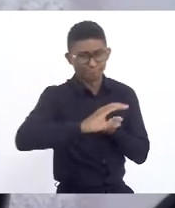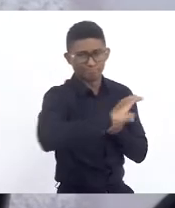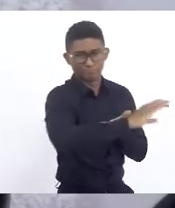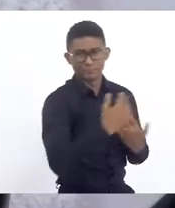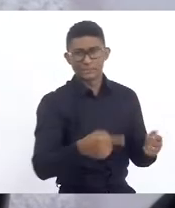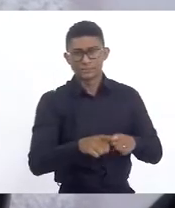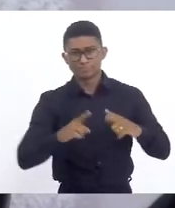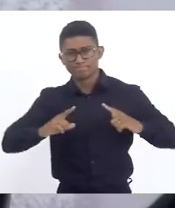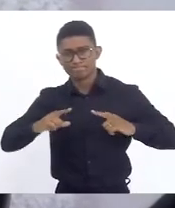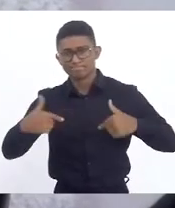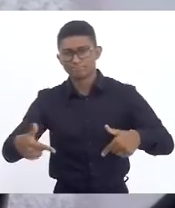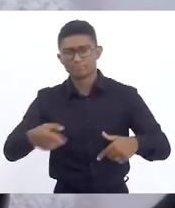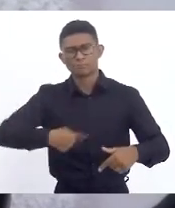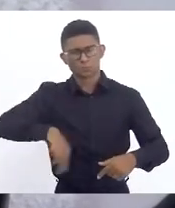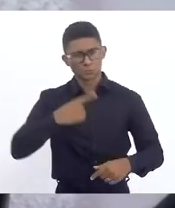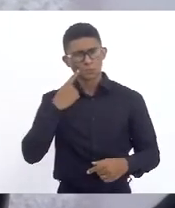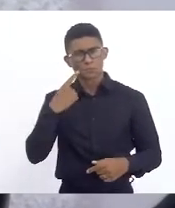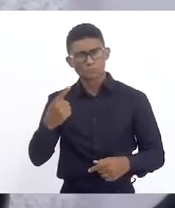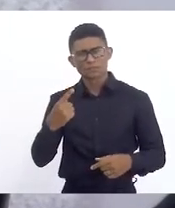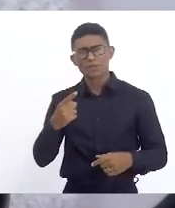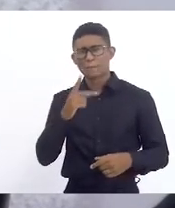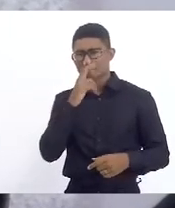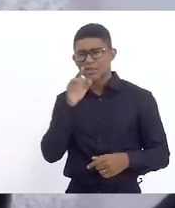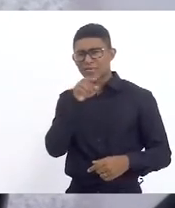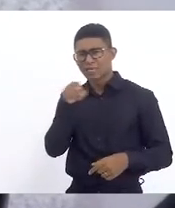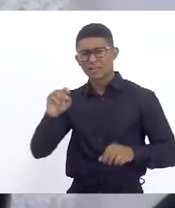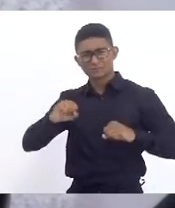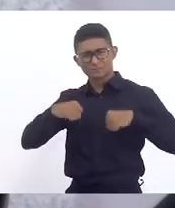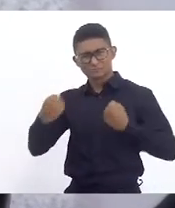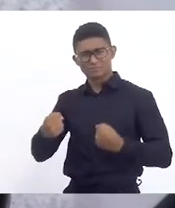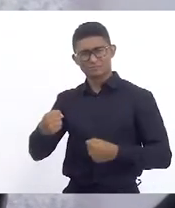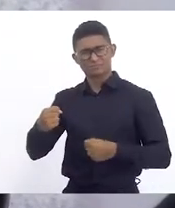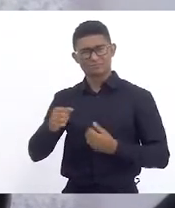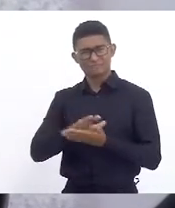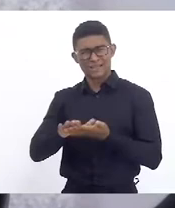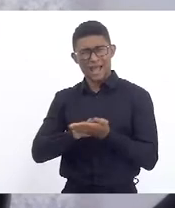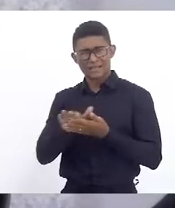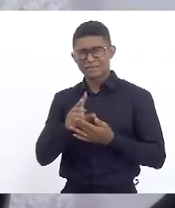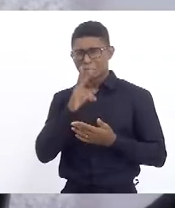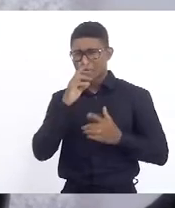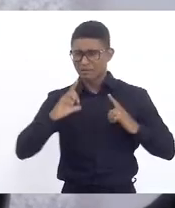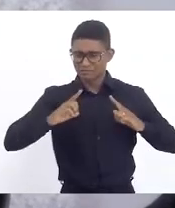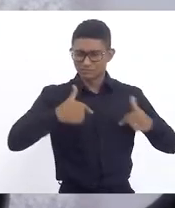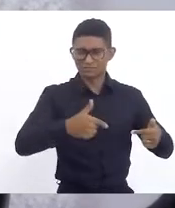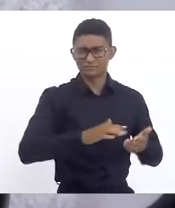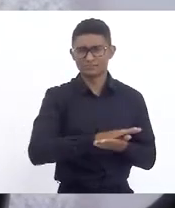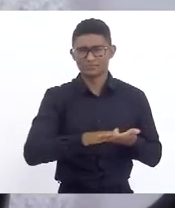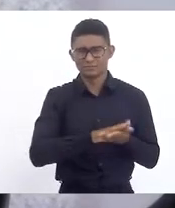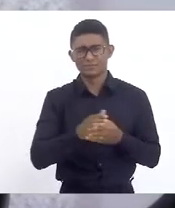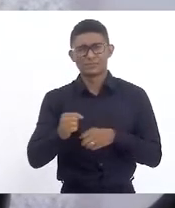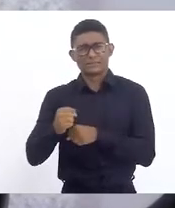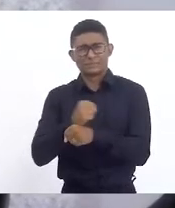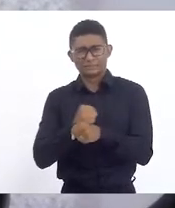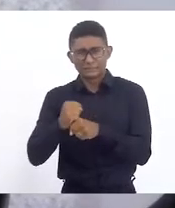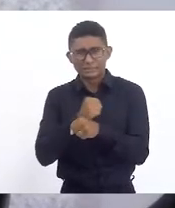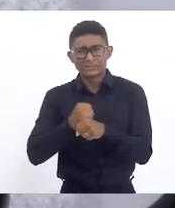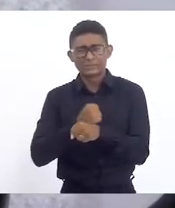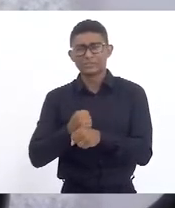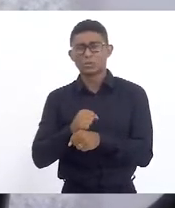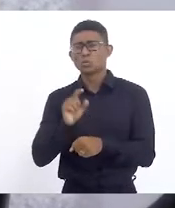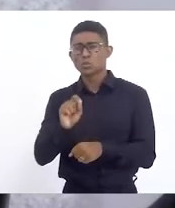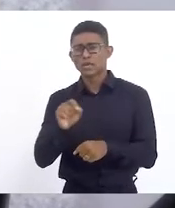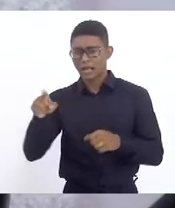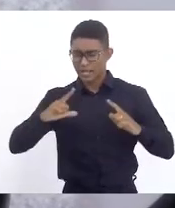muito empenho, com todo respeito, fantasma do FECAM, que nunca foi liquidado, tão pouco executado. Anos em que a execução ficou em 5% do